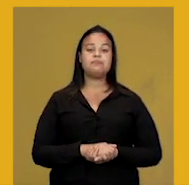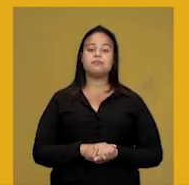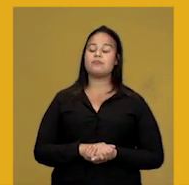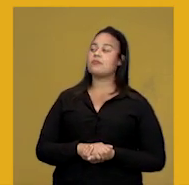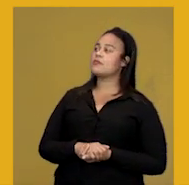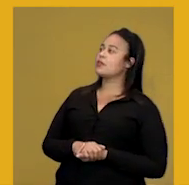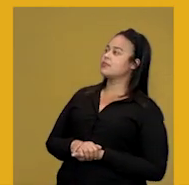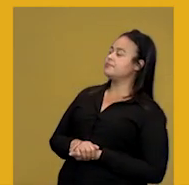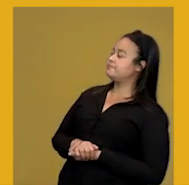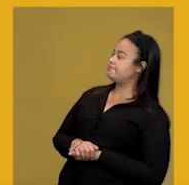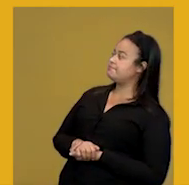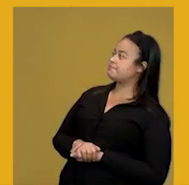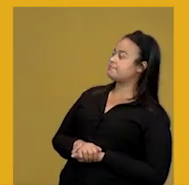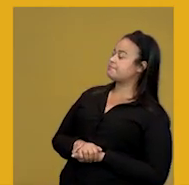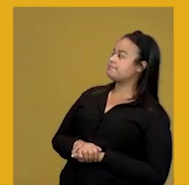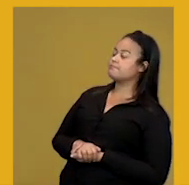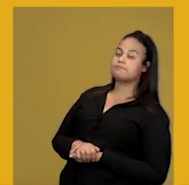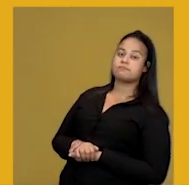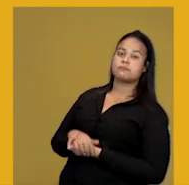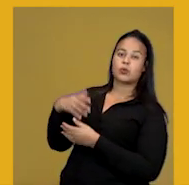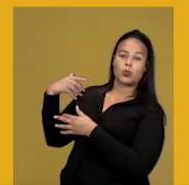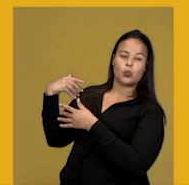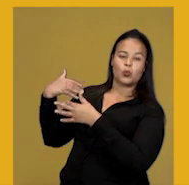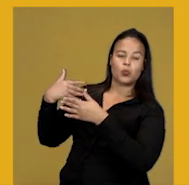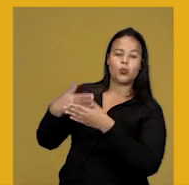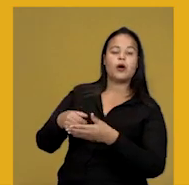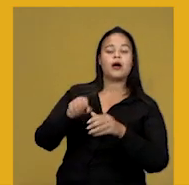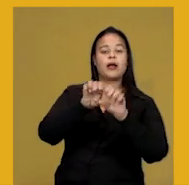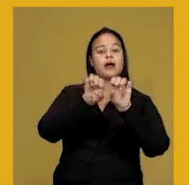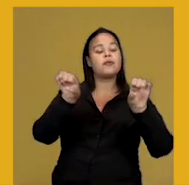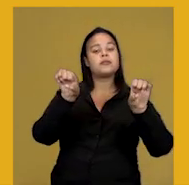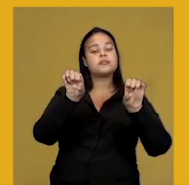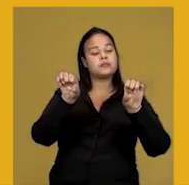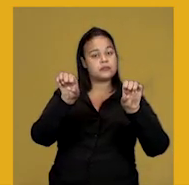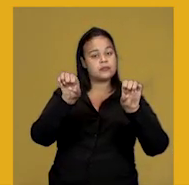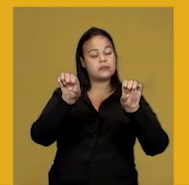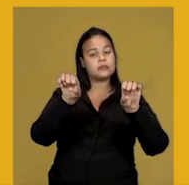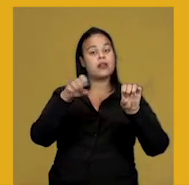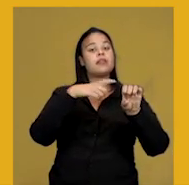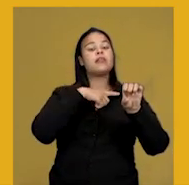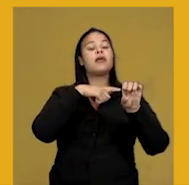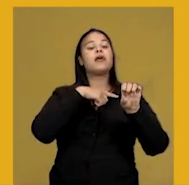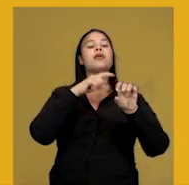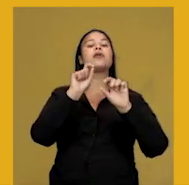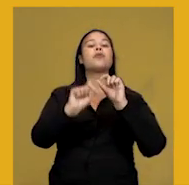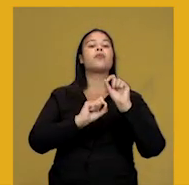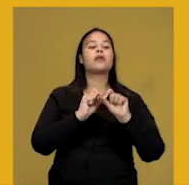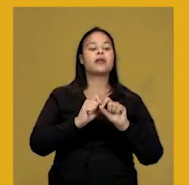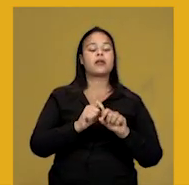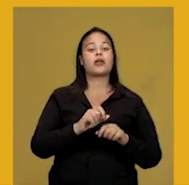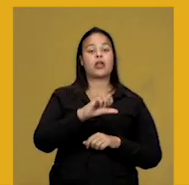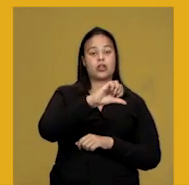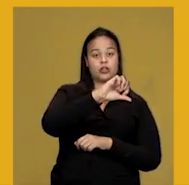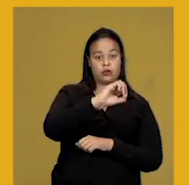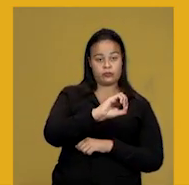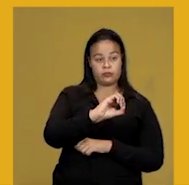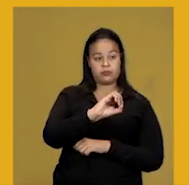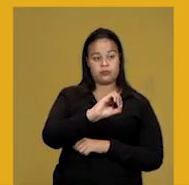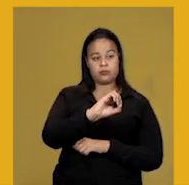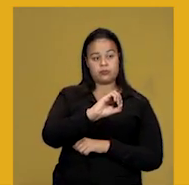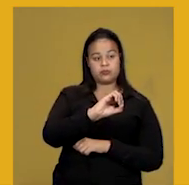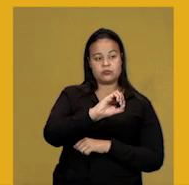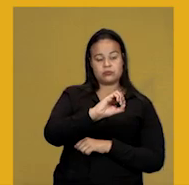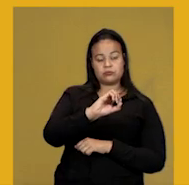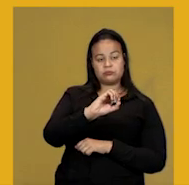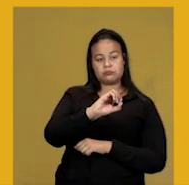desenvolvendo aqui essa minha equação, eu tenho o seguinte, vou passar esse 90 subtraindo, alfa